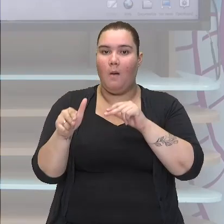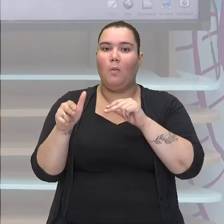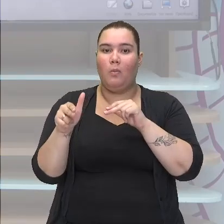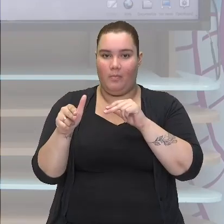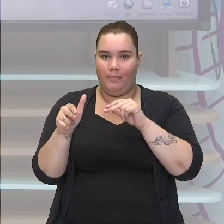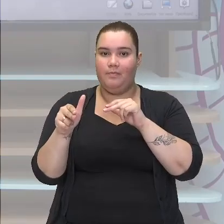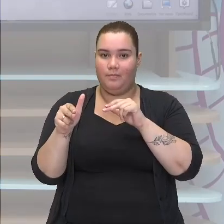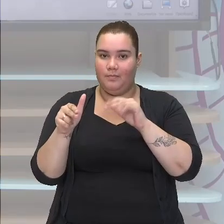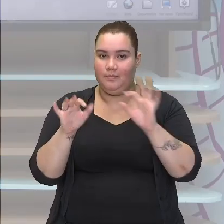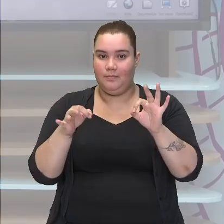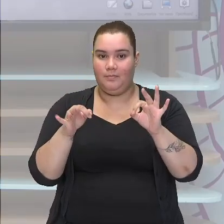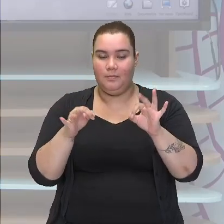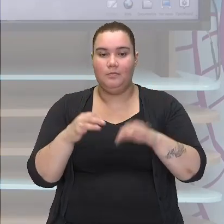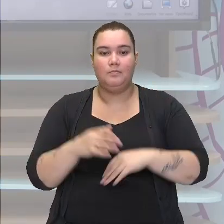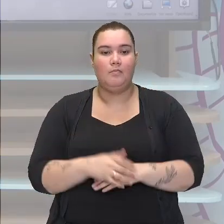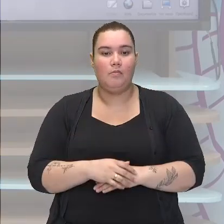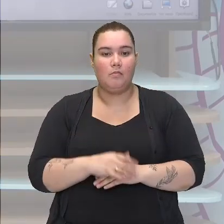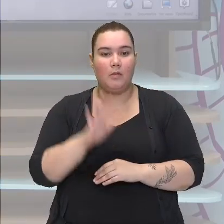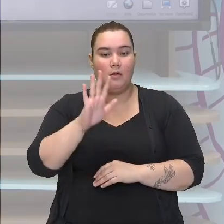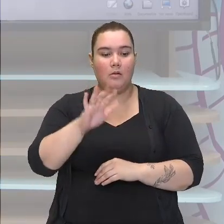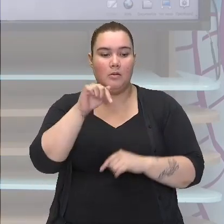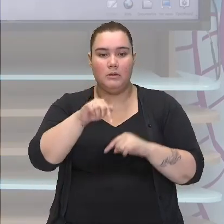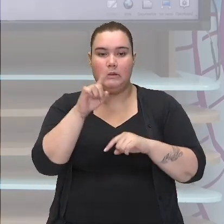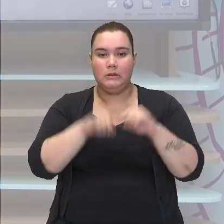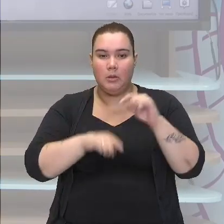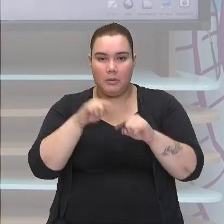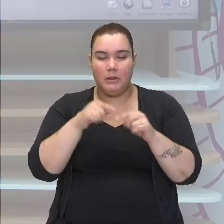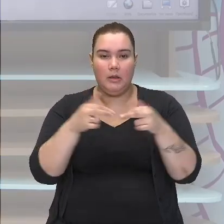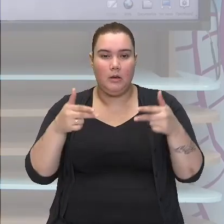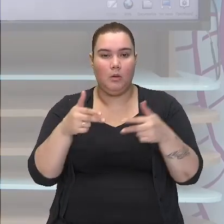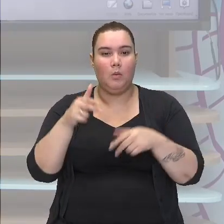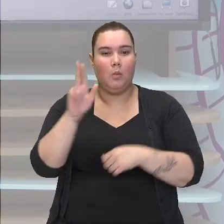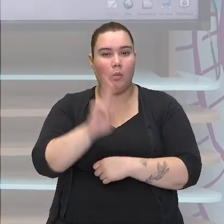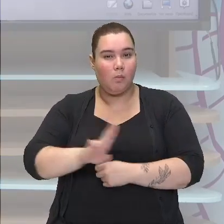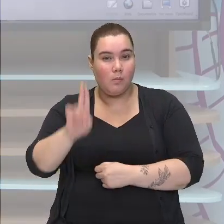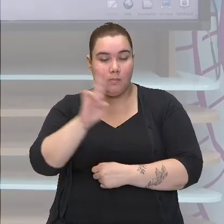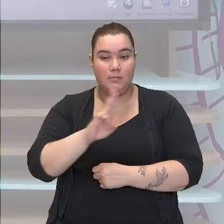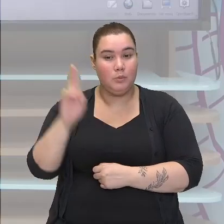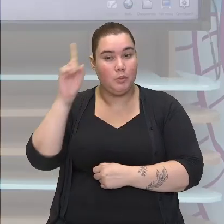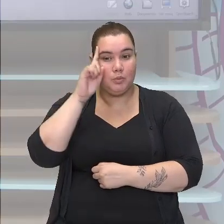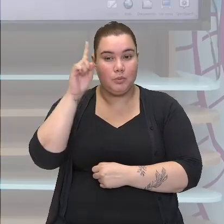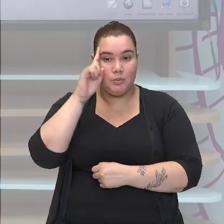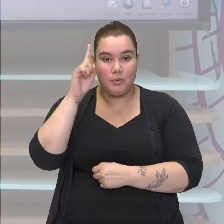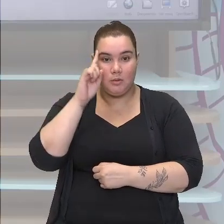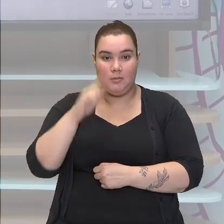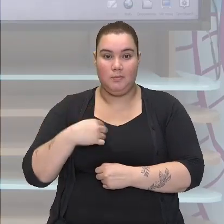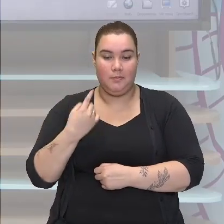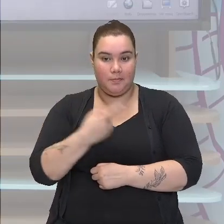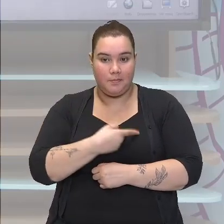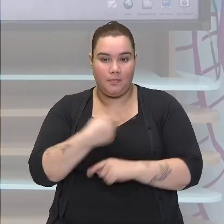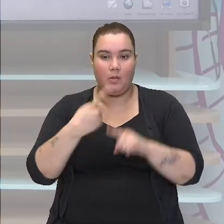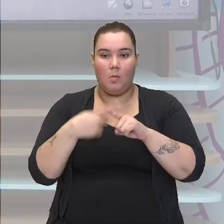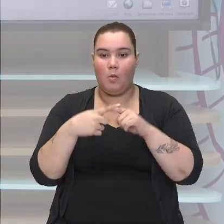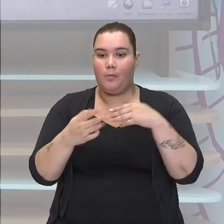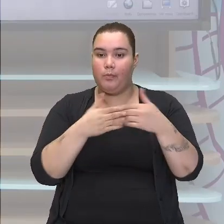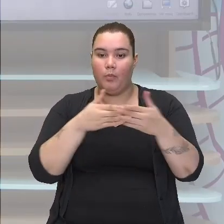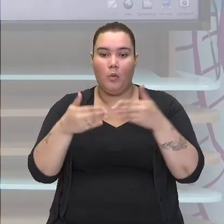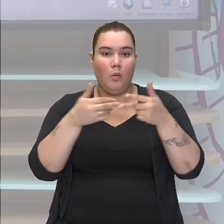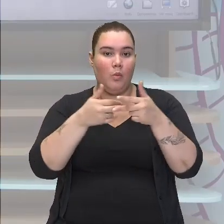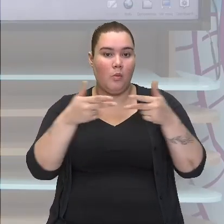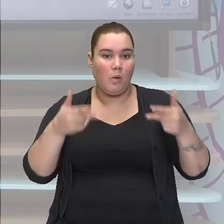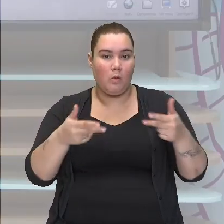bem, esse objeto muito utilizado no nosso dia a dia, porque qualquer coisa que você